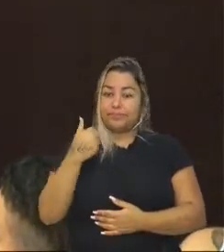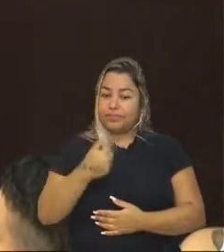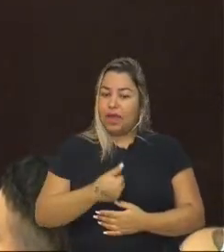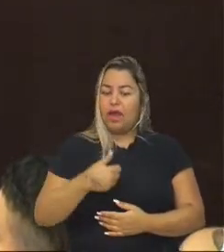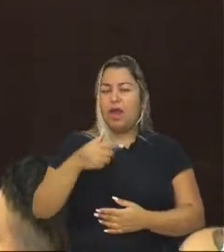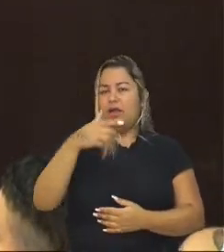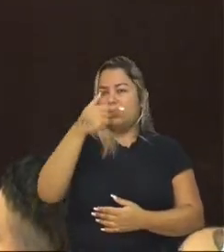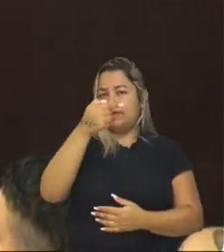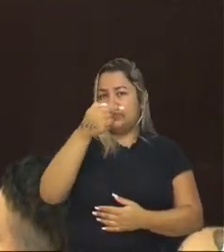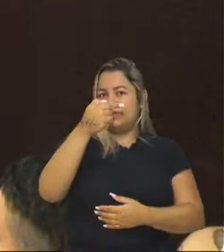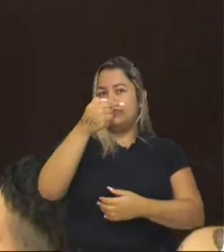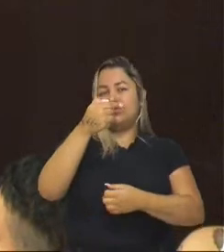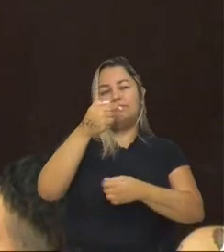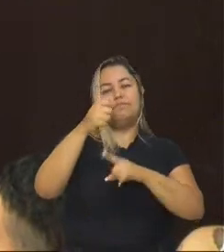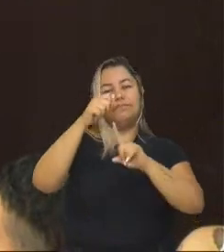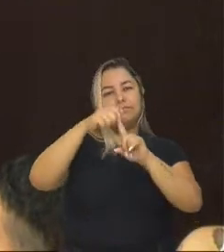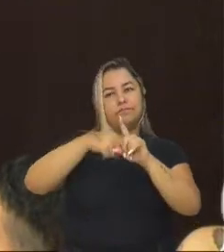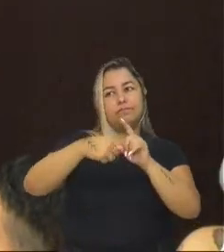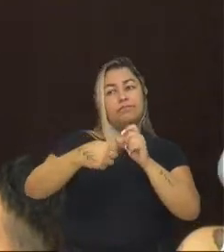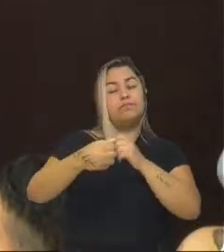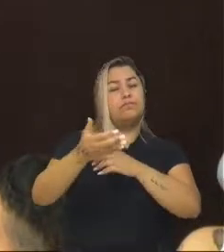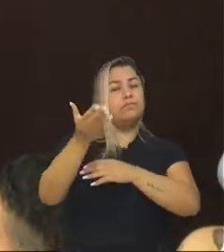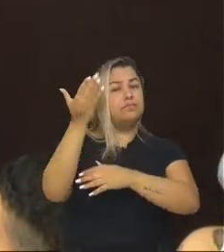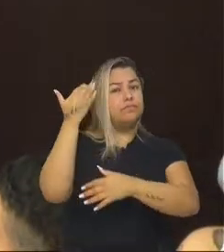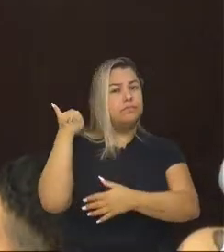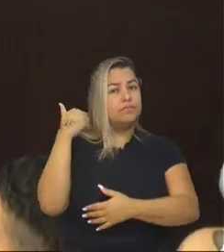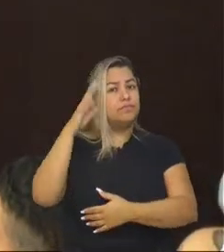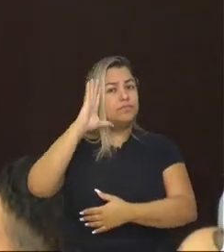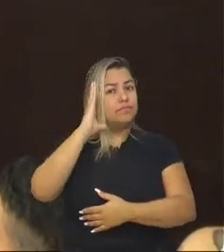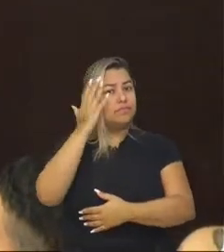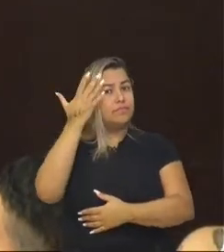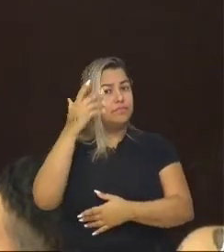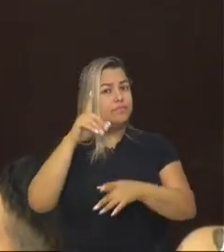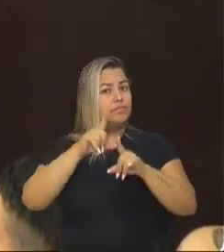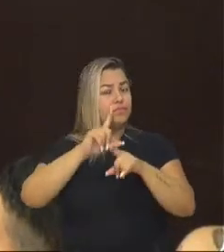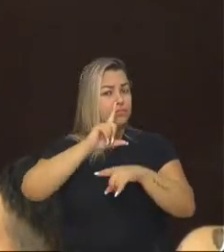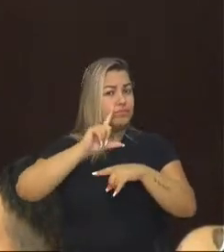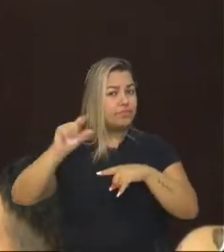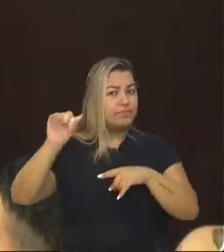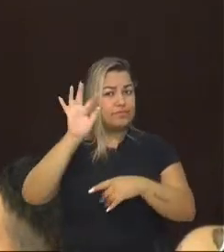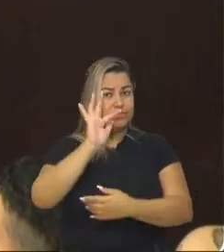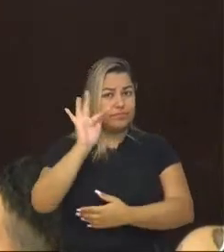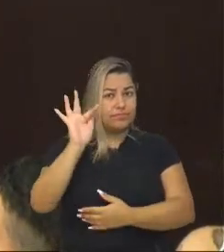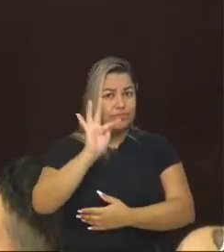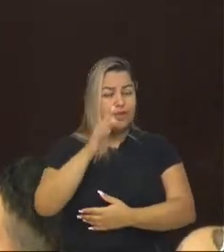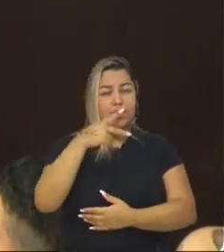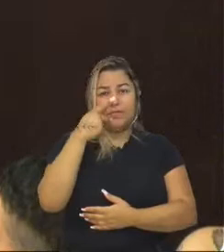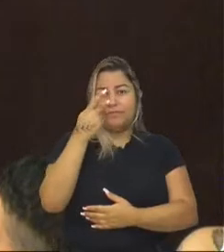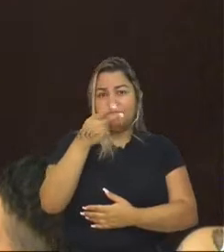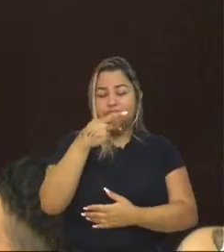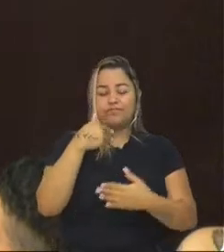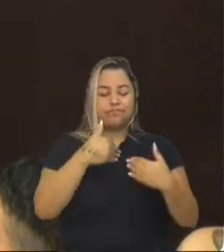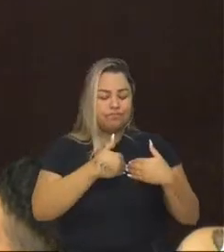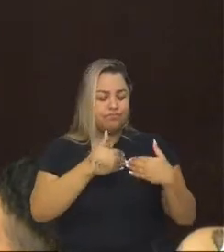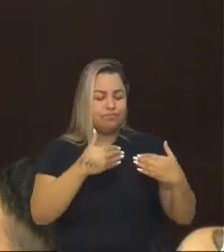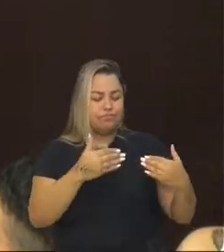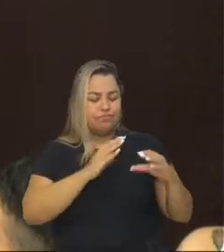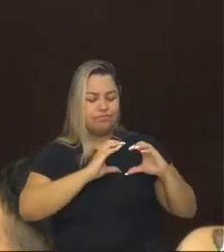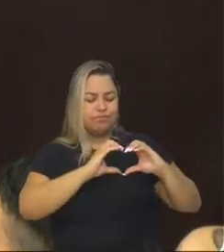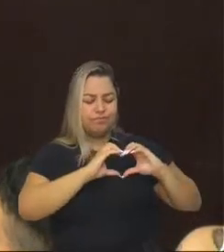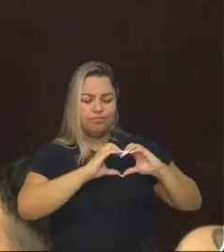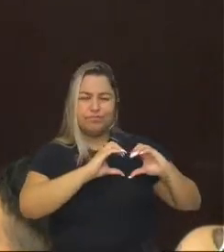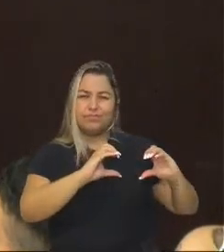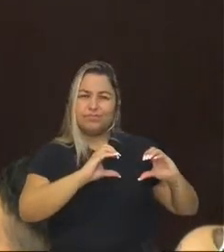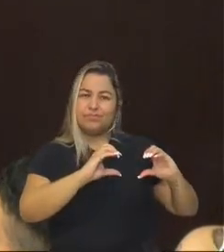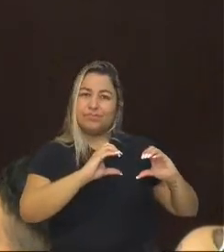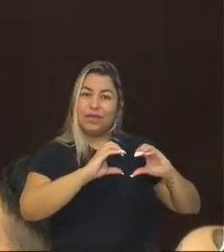há sete meses atrás, eu decidi, saindo da faculdade, falar, abrir o coração, ter coragem